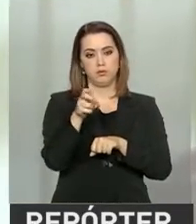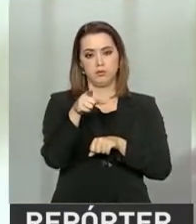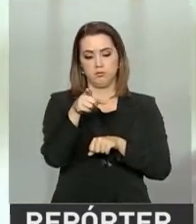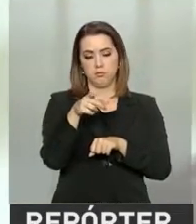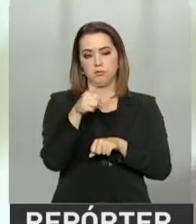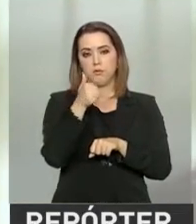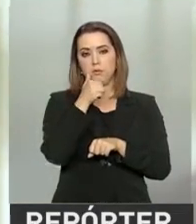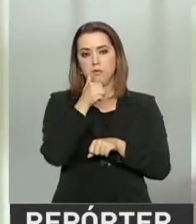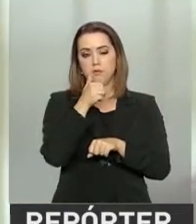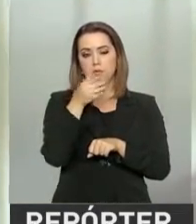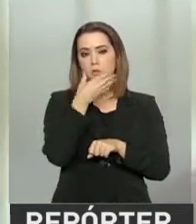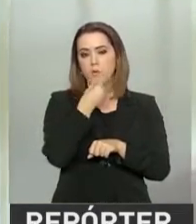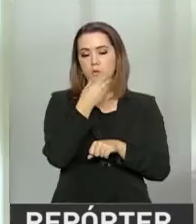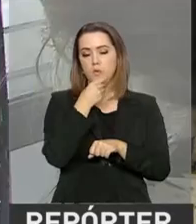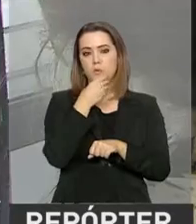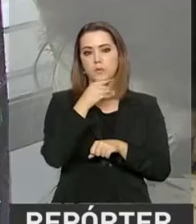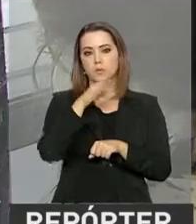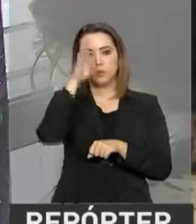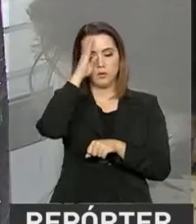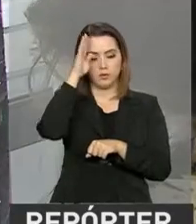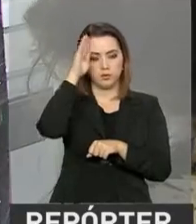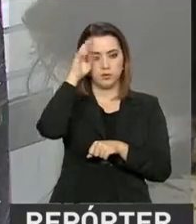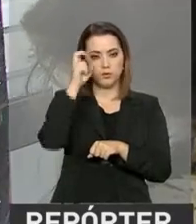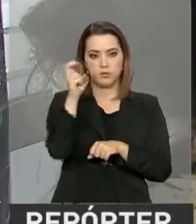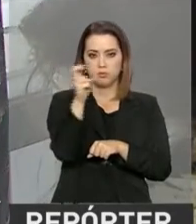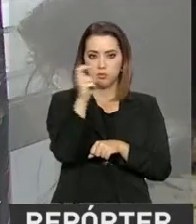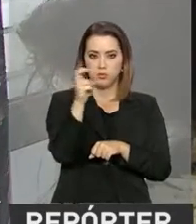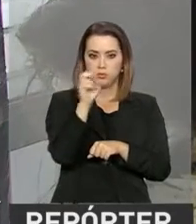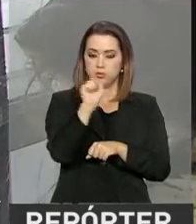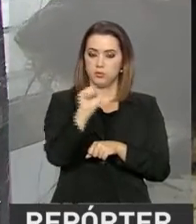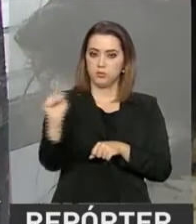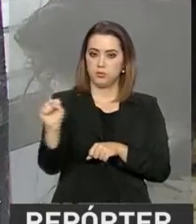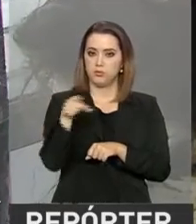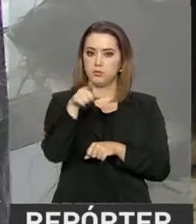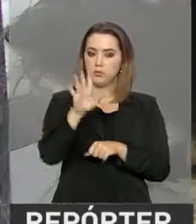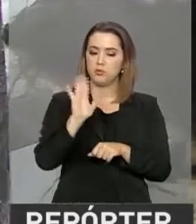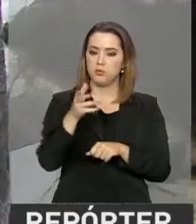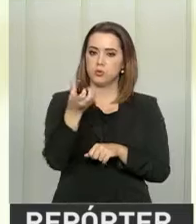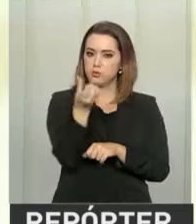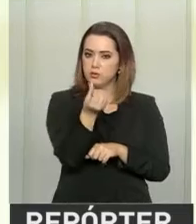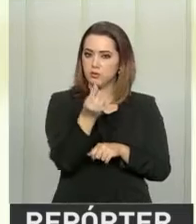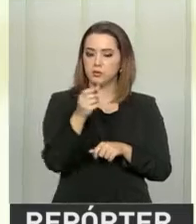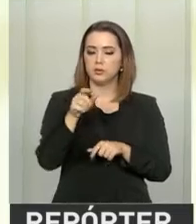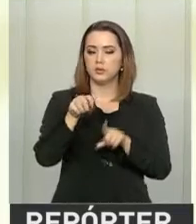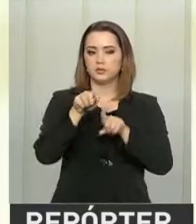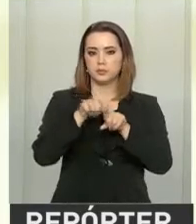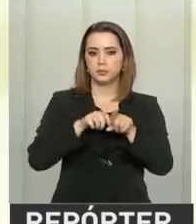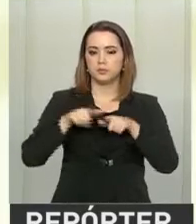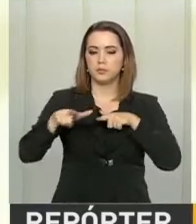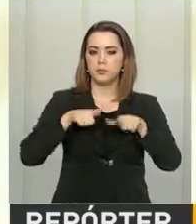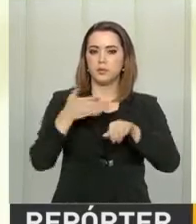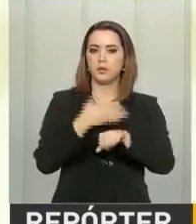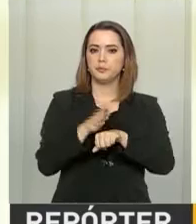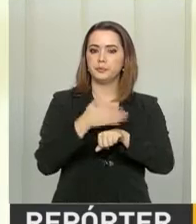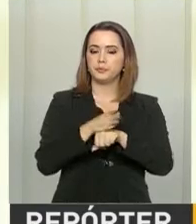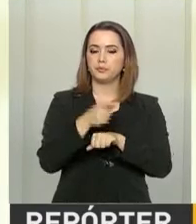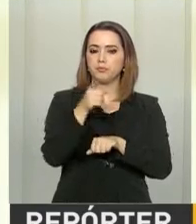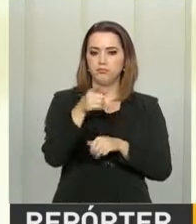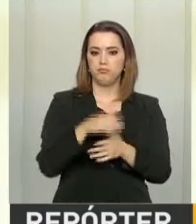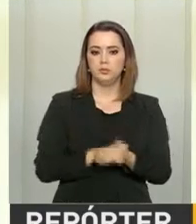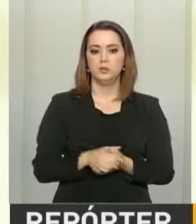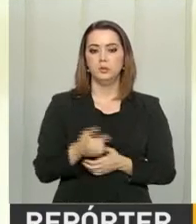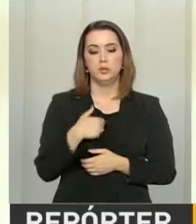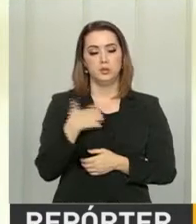administração e há 6 meses estagia. A experiência já definiu a área que ele pretende atuar. Hoje eu pretendo me especializar na área de